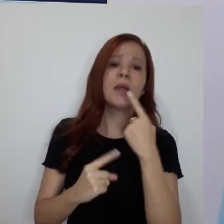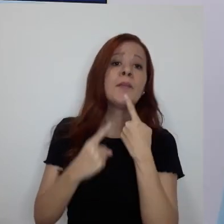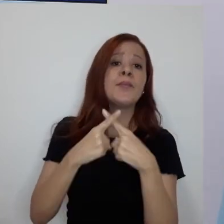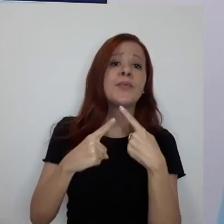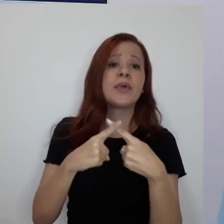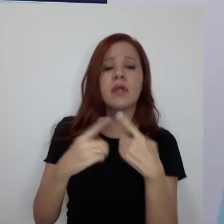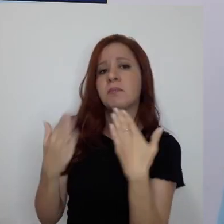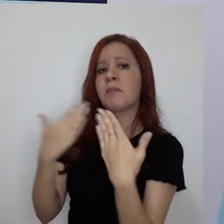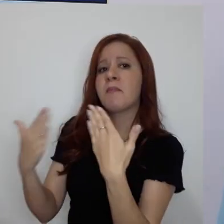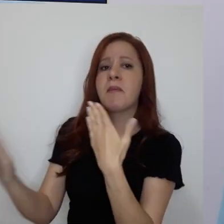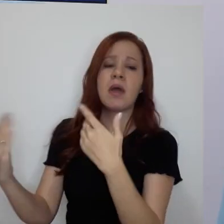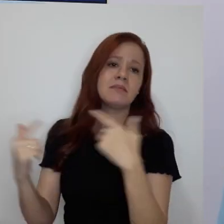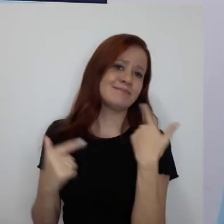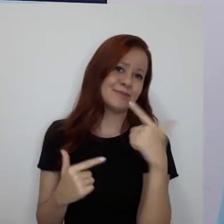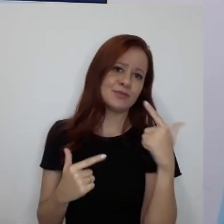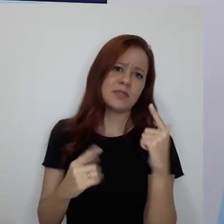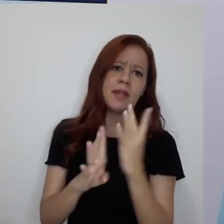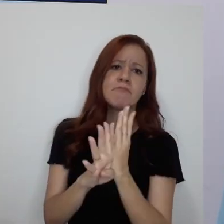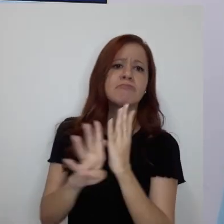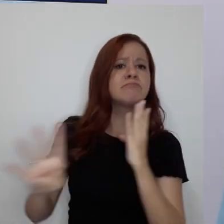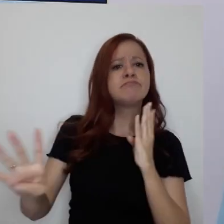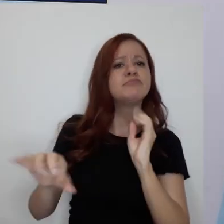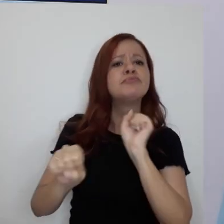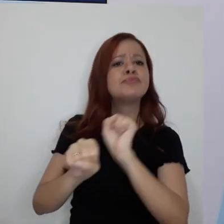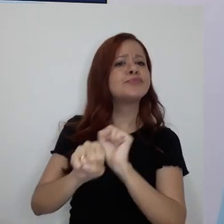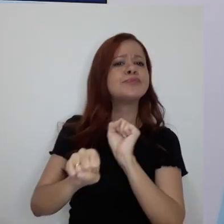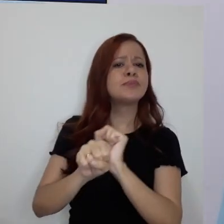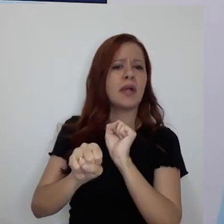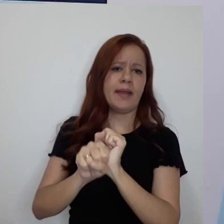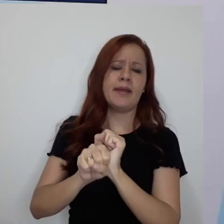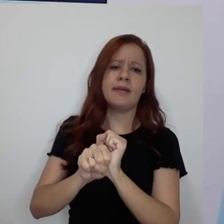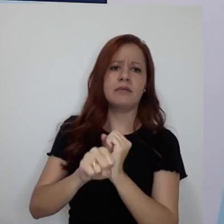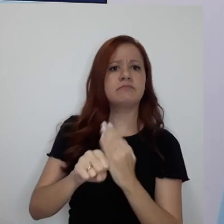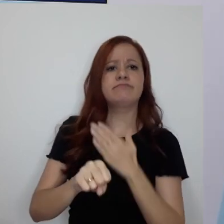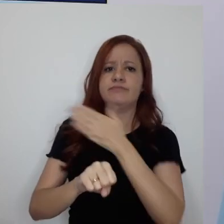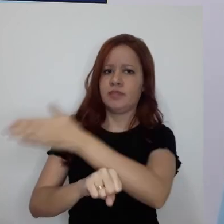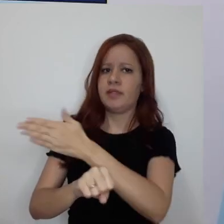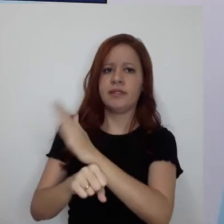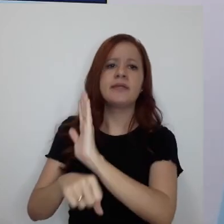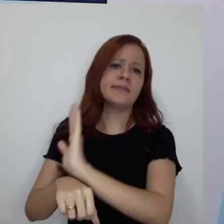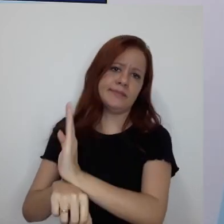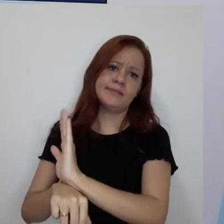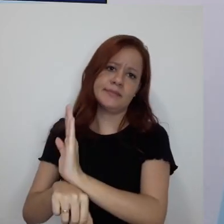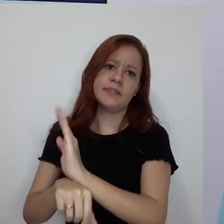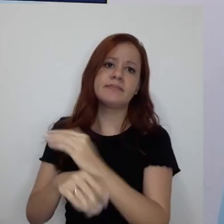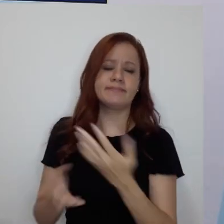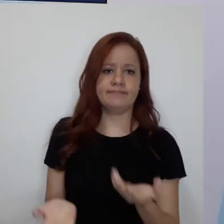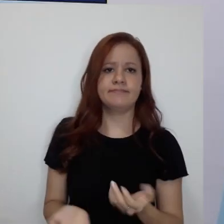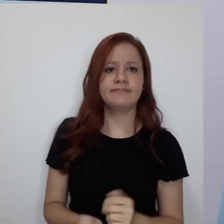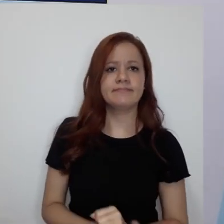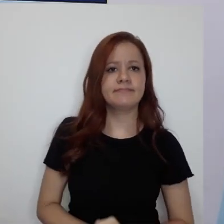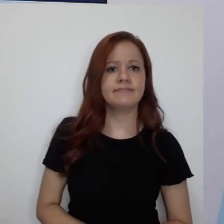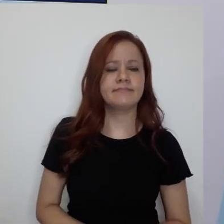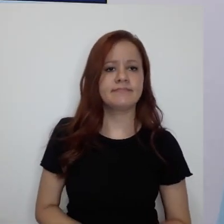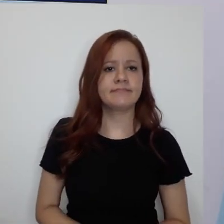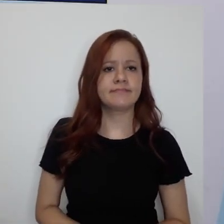uma interação entre elas. Cada um está no seu lugar, só aguardando entrar ali para ir ao cinema.